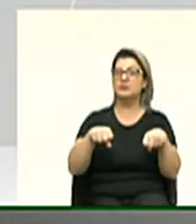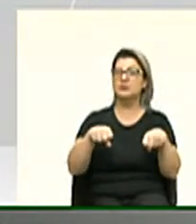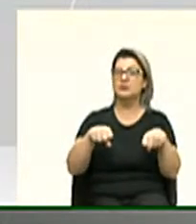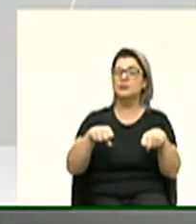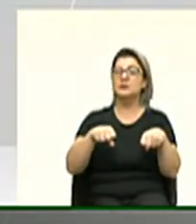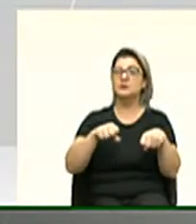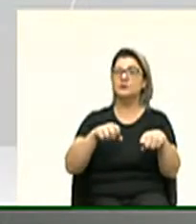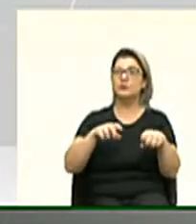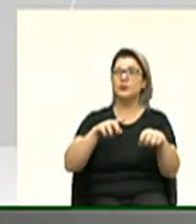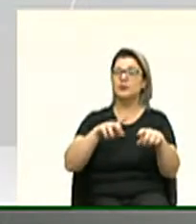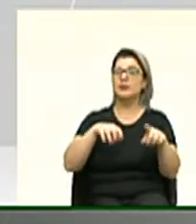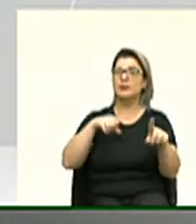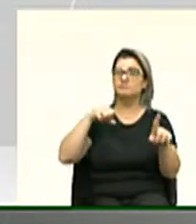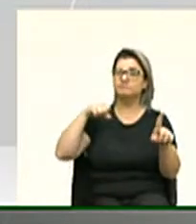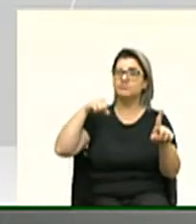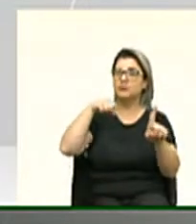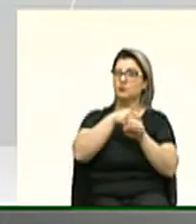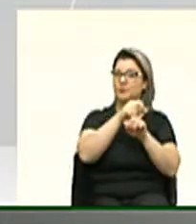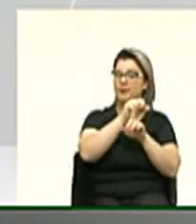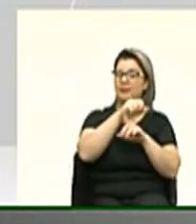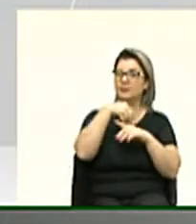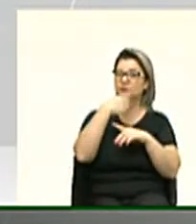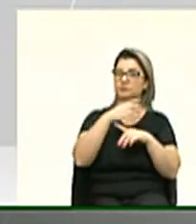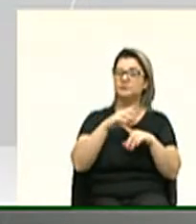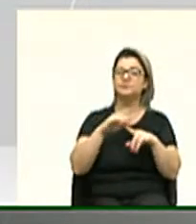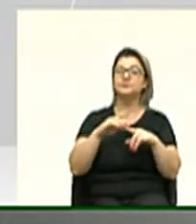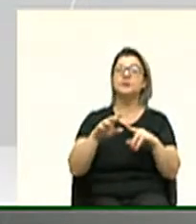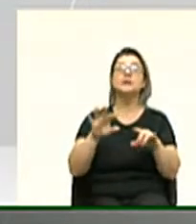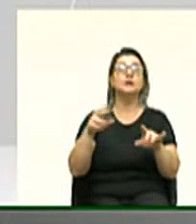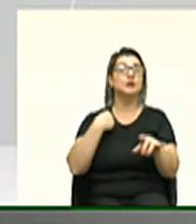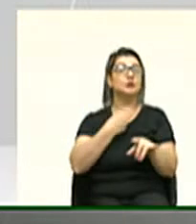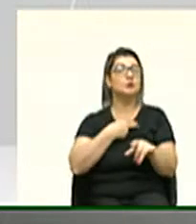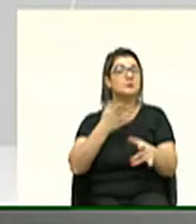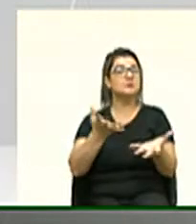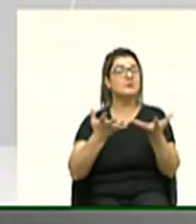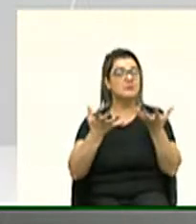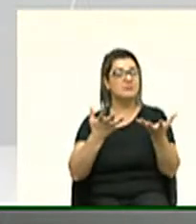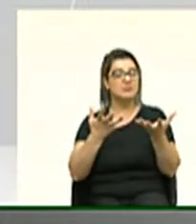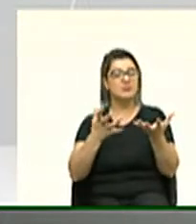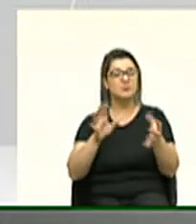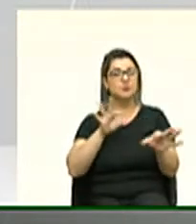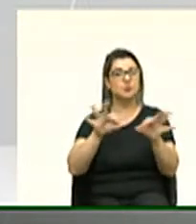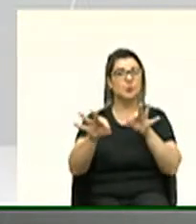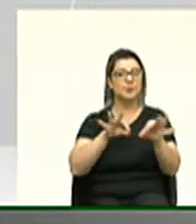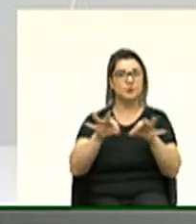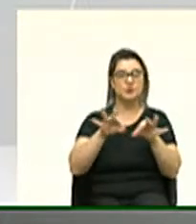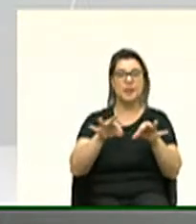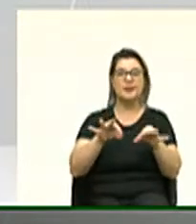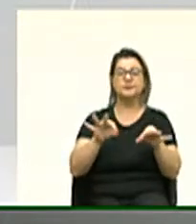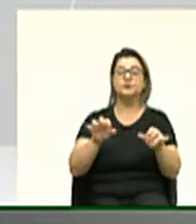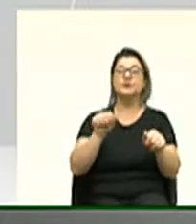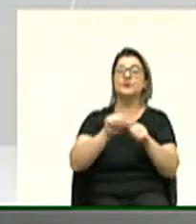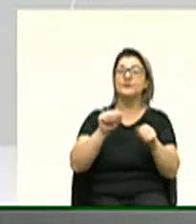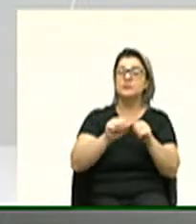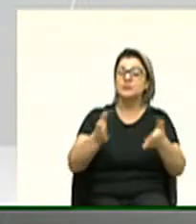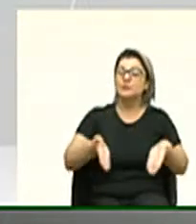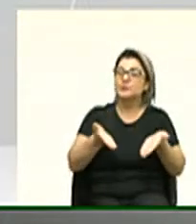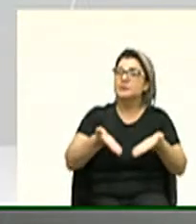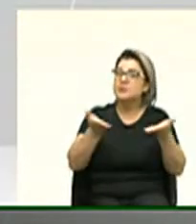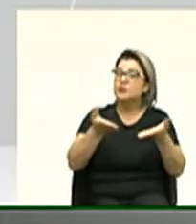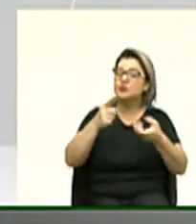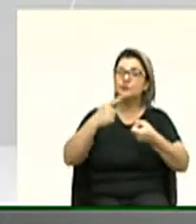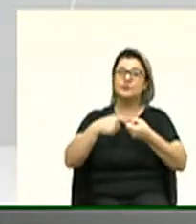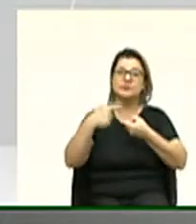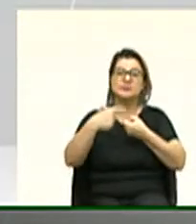nós pretendemos, senhor presidente, com esse projeto, fazer, na verdade, um incentivo ao debate nas cidades, pelo